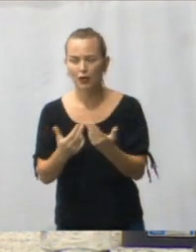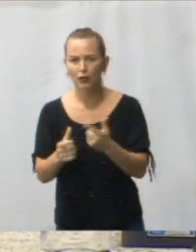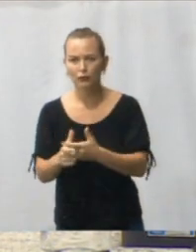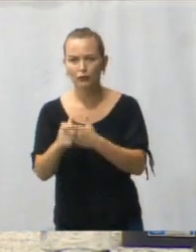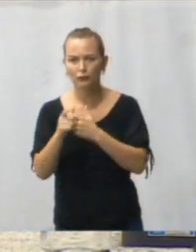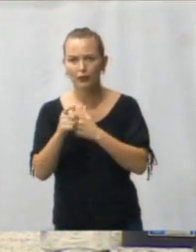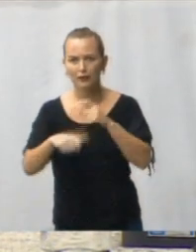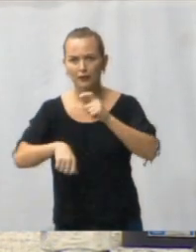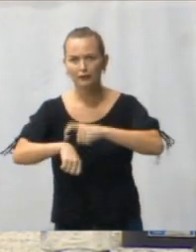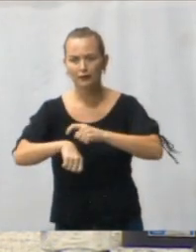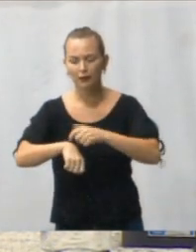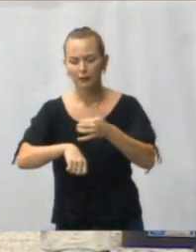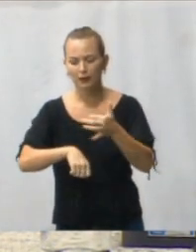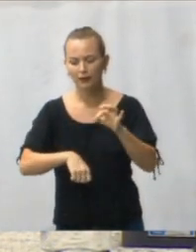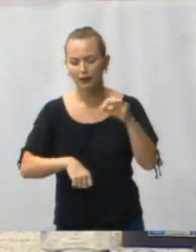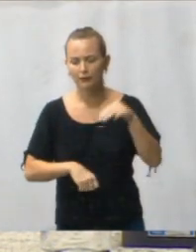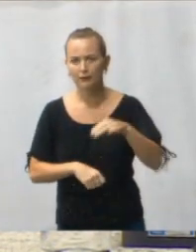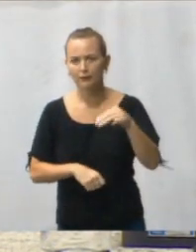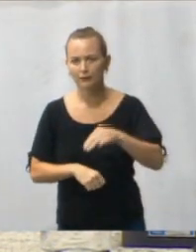minutos.